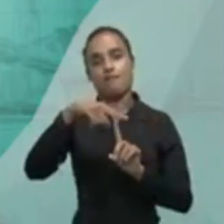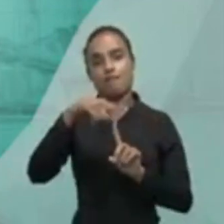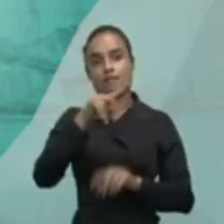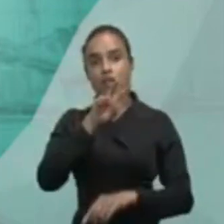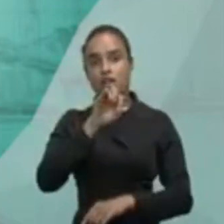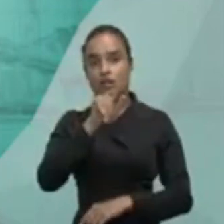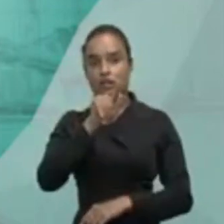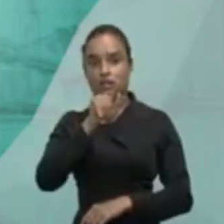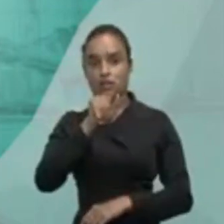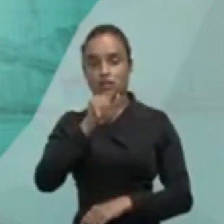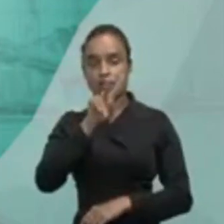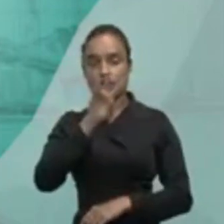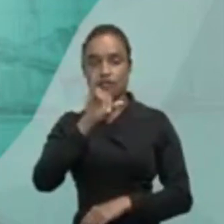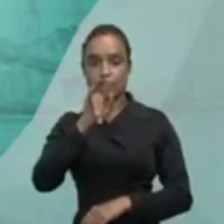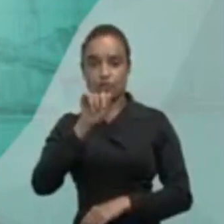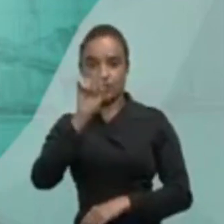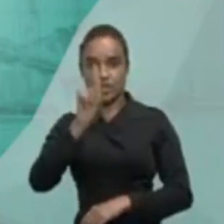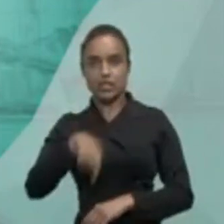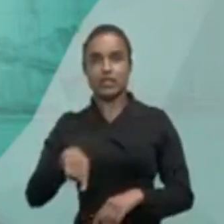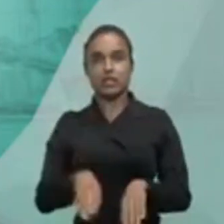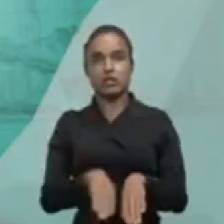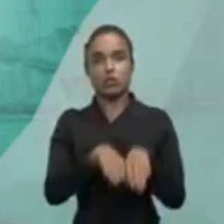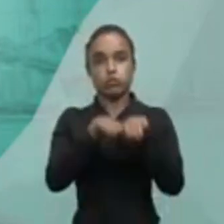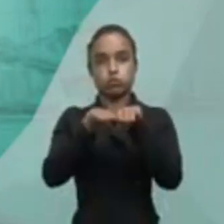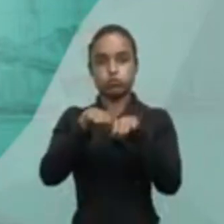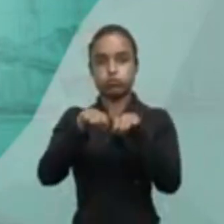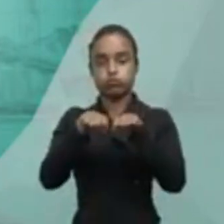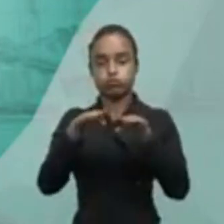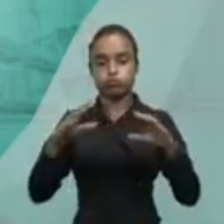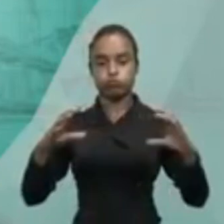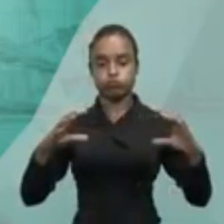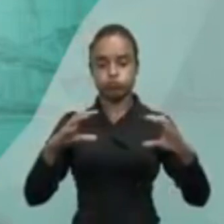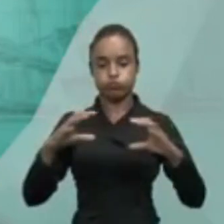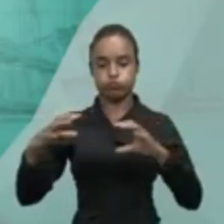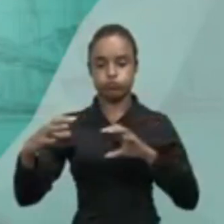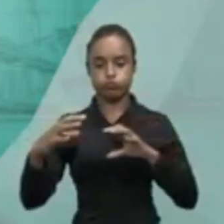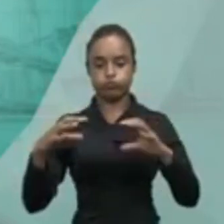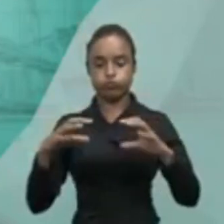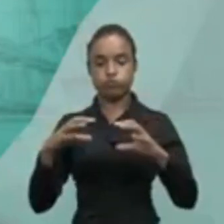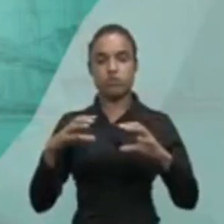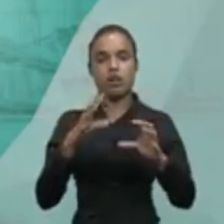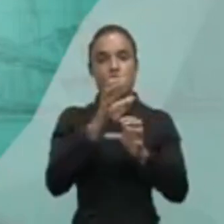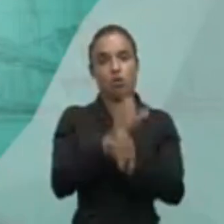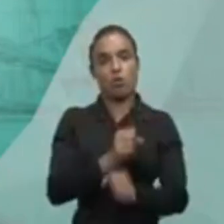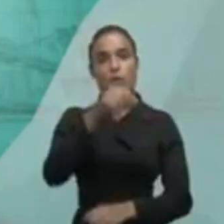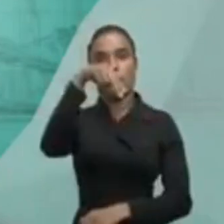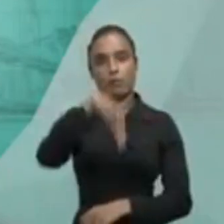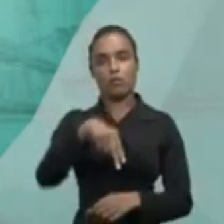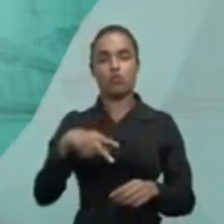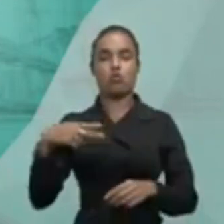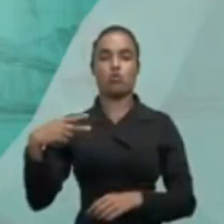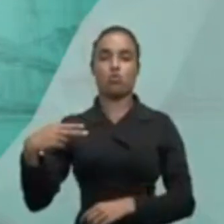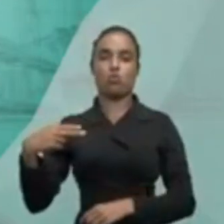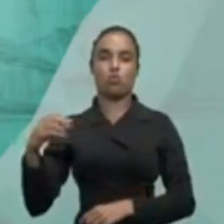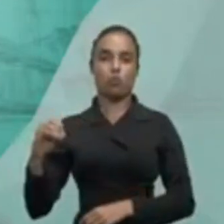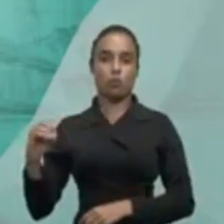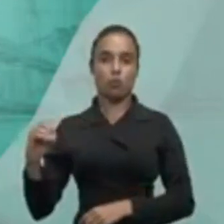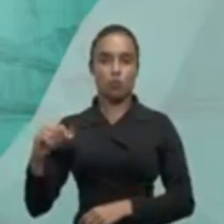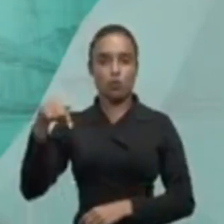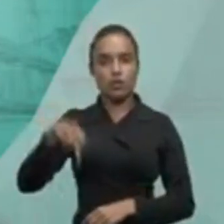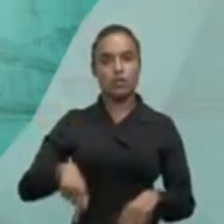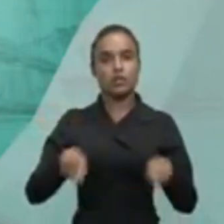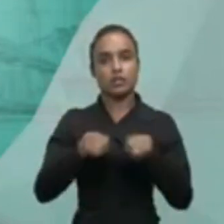formulados por meio das equações de equilíbrio das forças normais, onde a somatória de N deve ser igual a zero, e dos